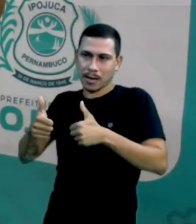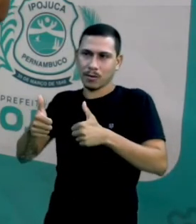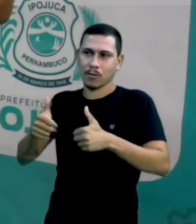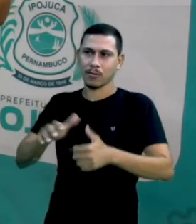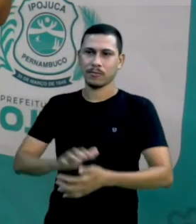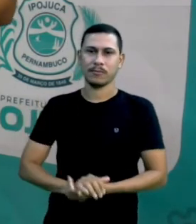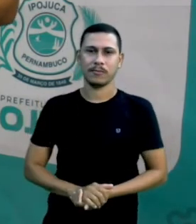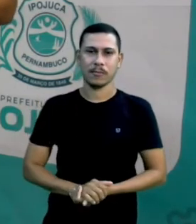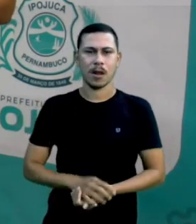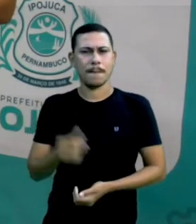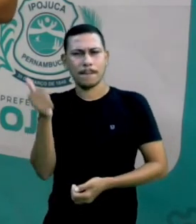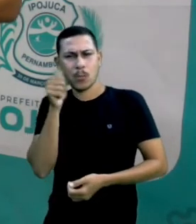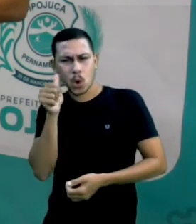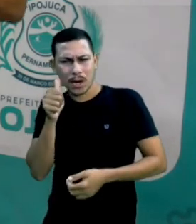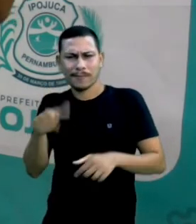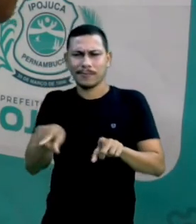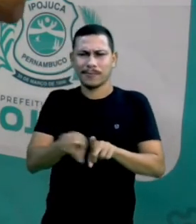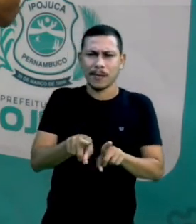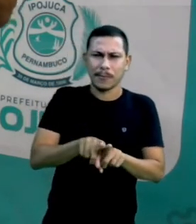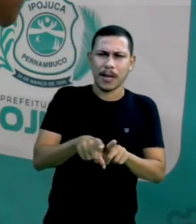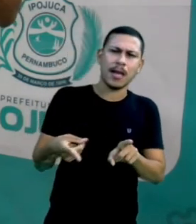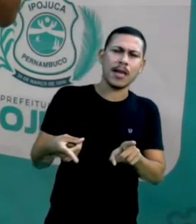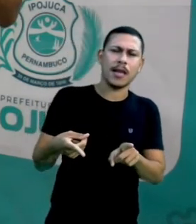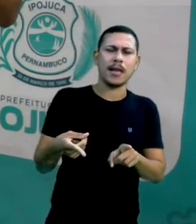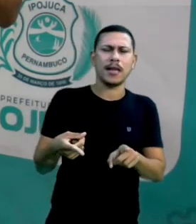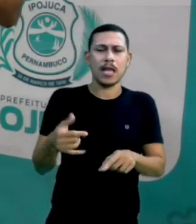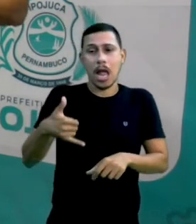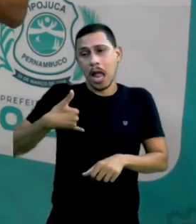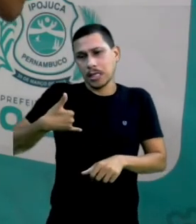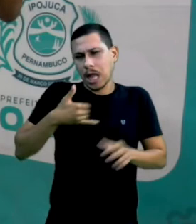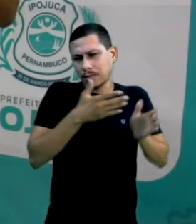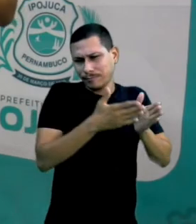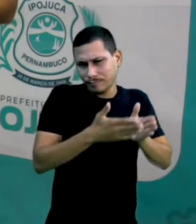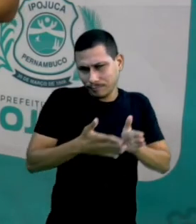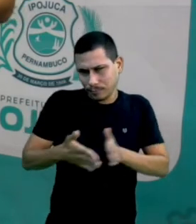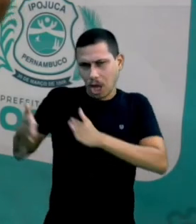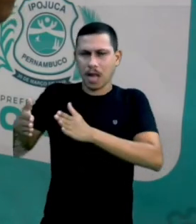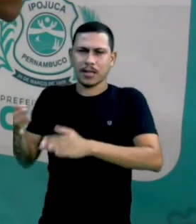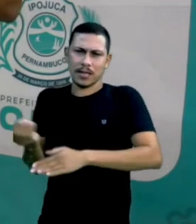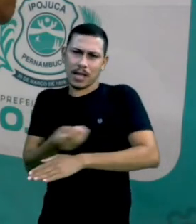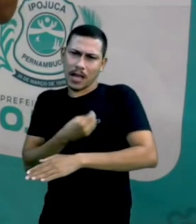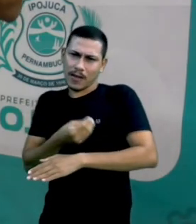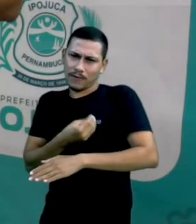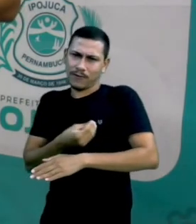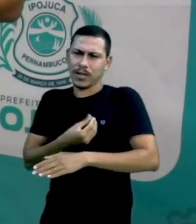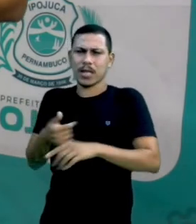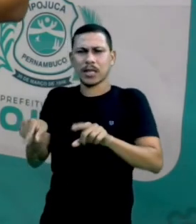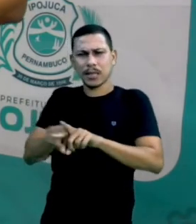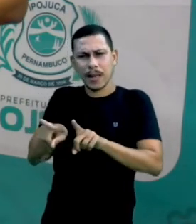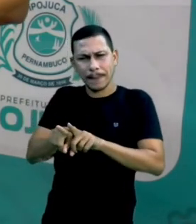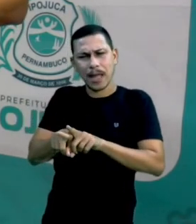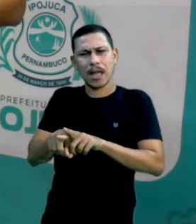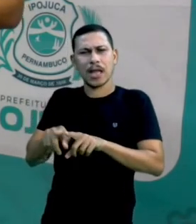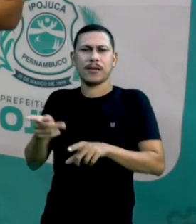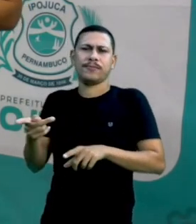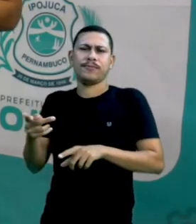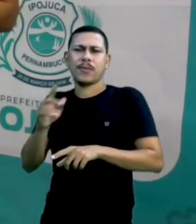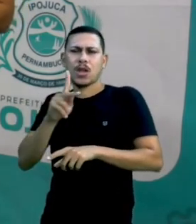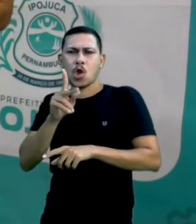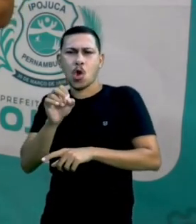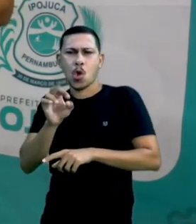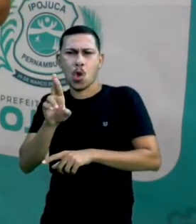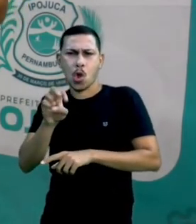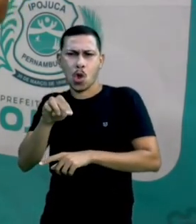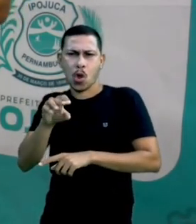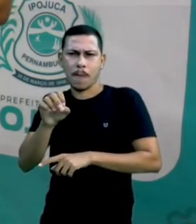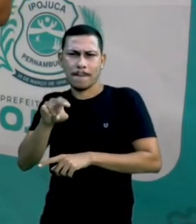hormonal. As mulheres também, em uma determinada fase da idade, da vida, já produzem menos hormônios. Existem